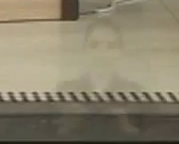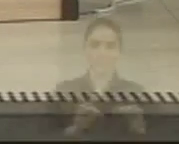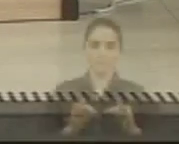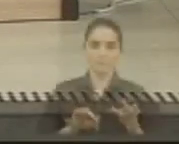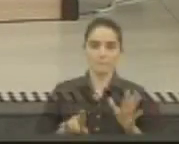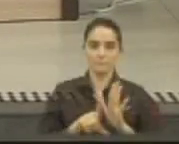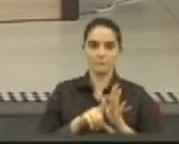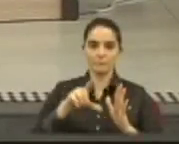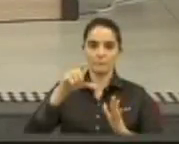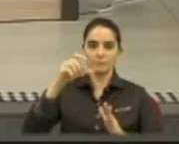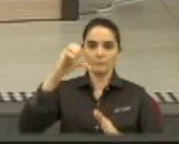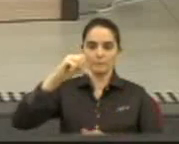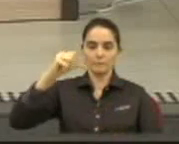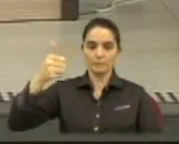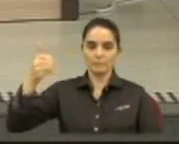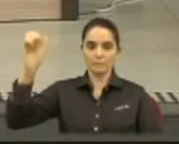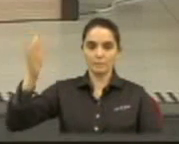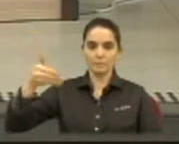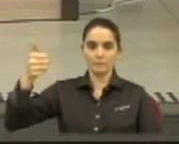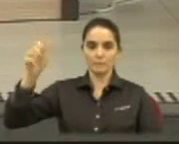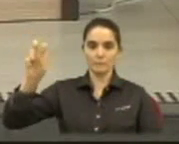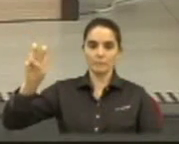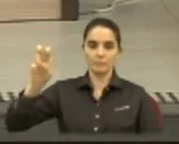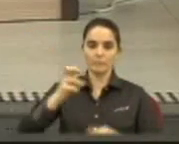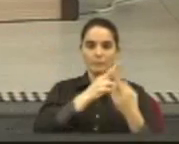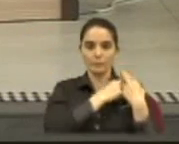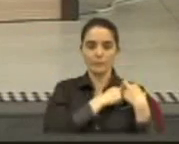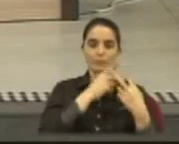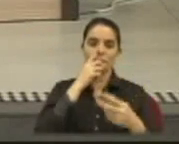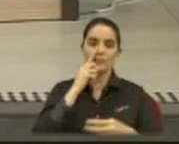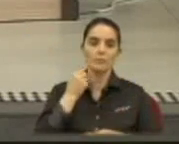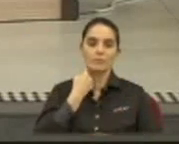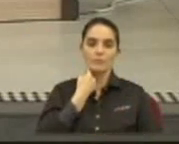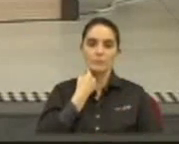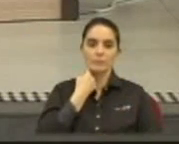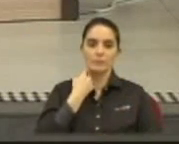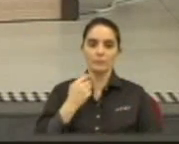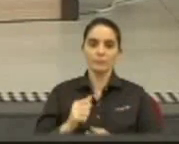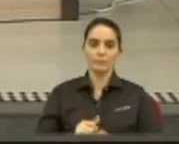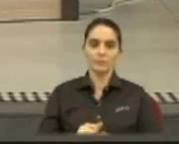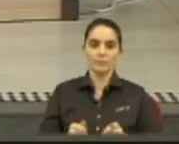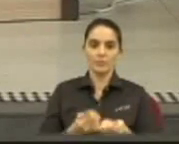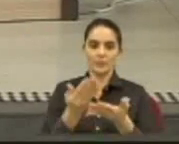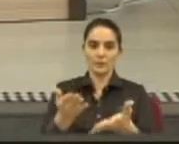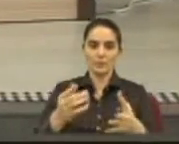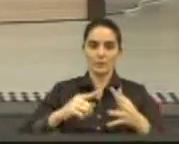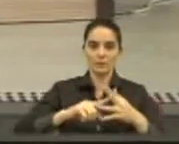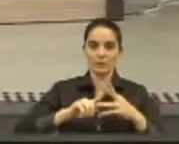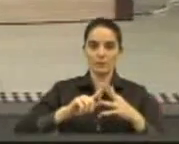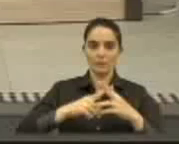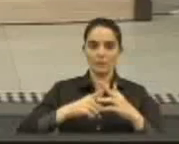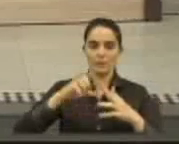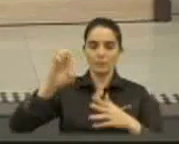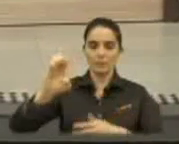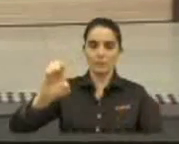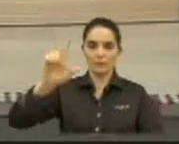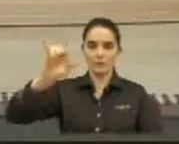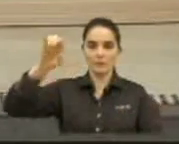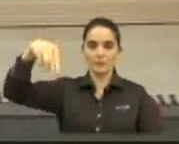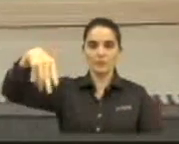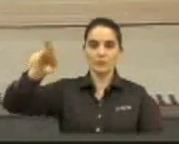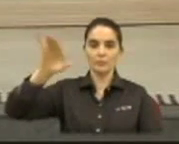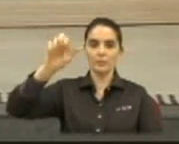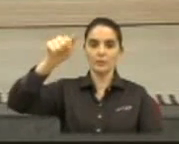número 91 de 2015, de autoria do nobre vereador Nilton César dos Santos, que dispõe sobre o fornecimento e